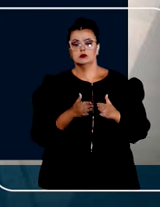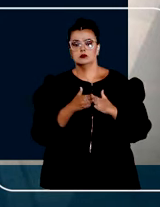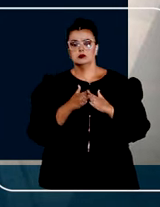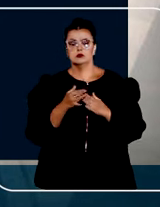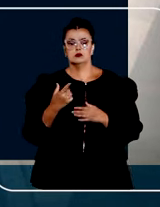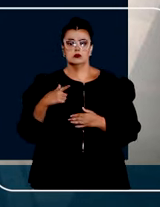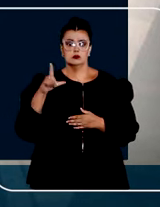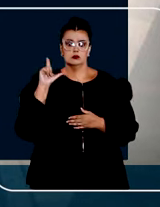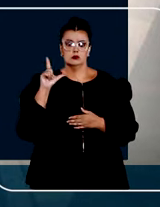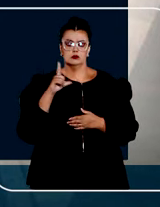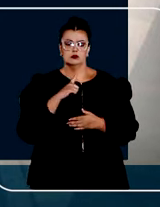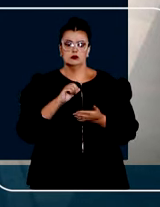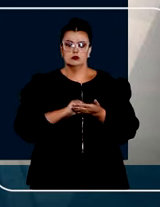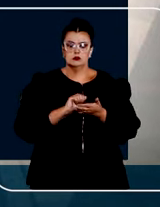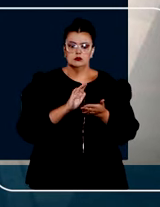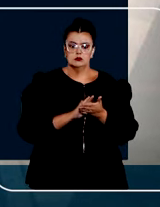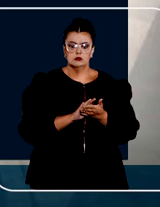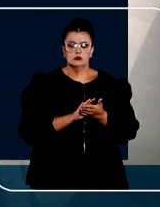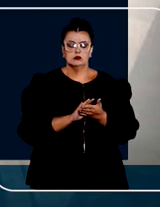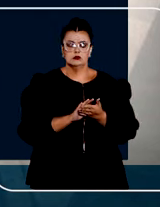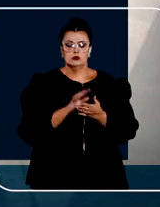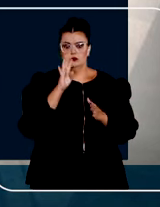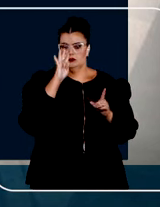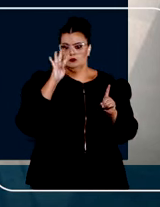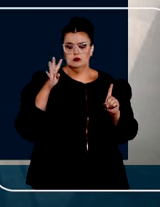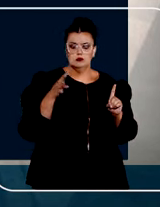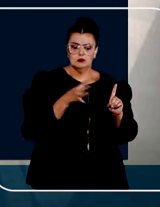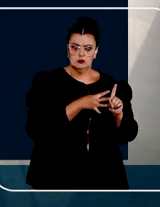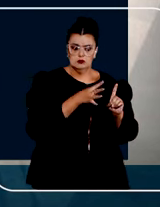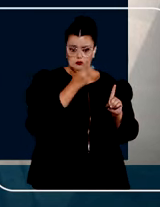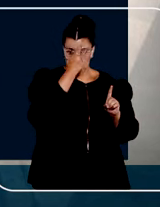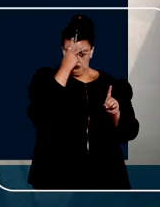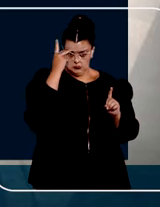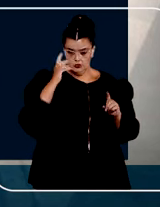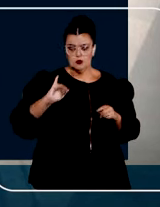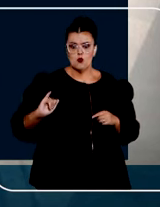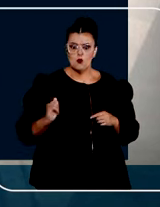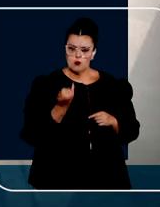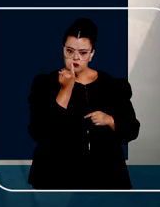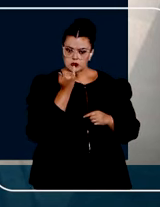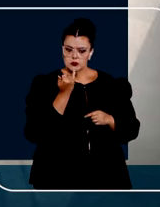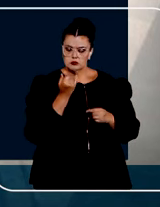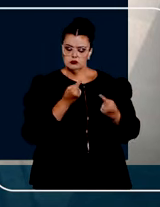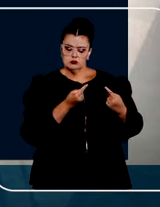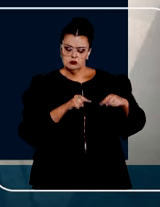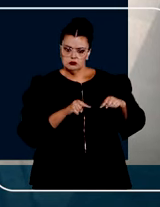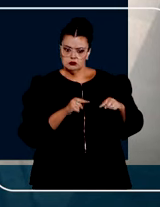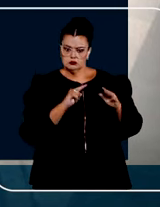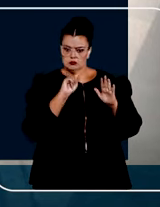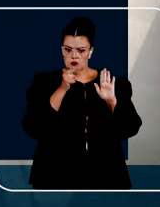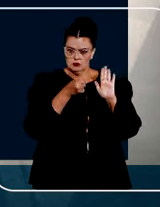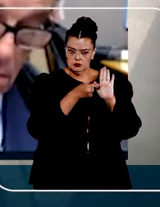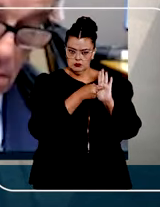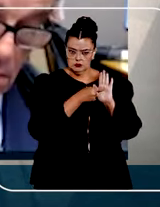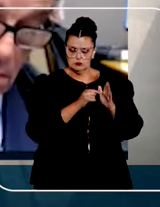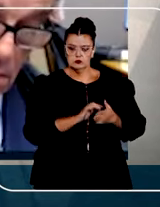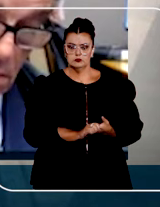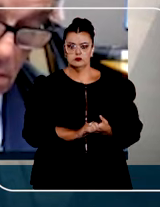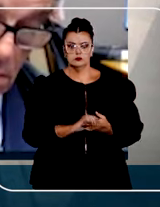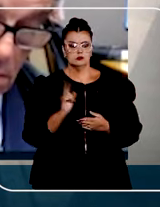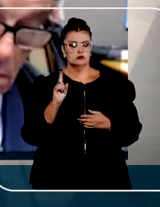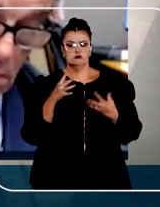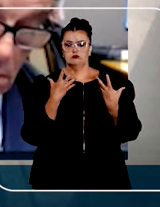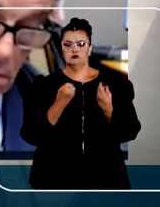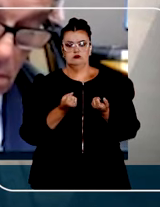seu requerimento para ser habilitada como assistente da acusação e que o ré teve a oportunidade de contestar esse ponto ao negar